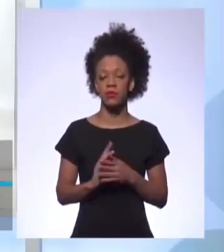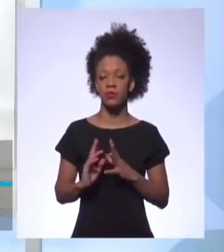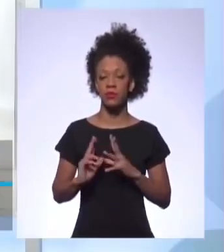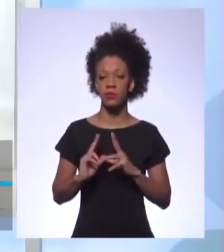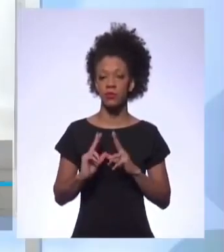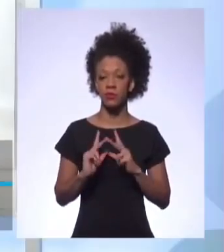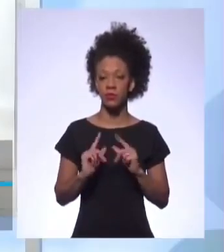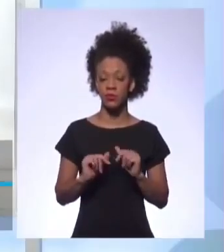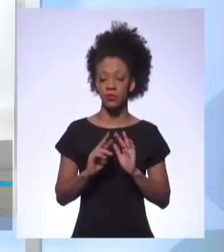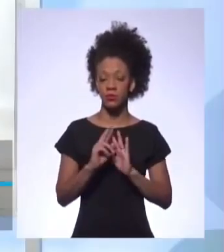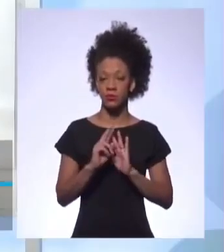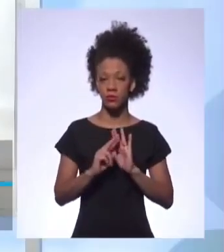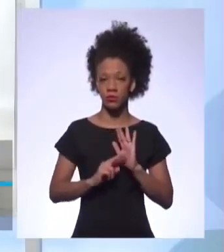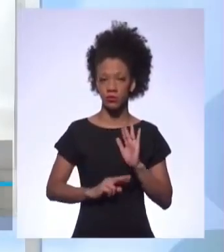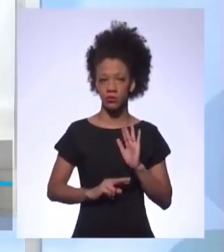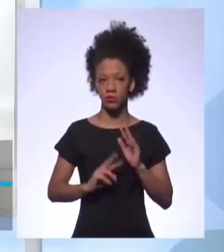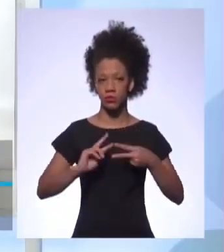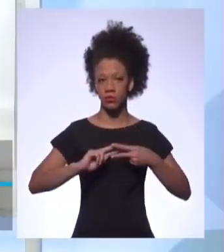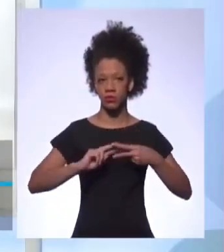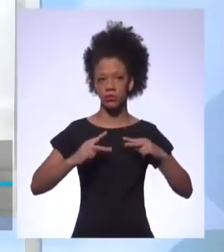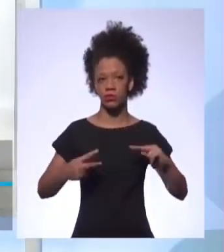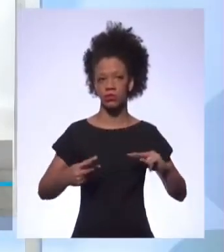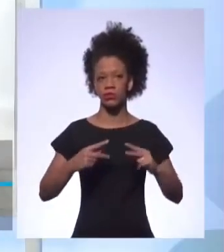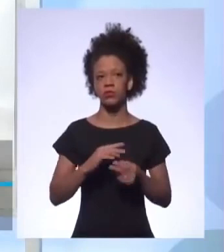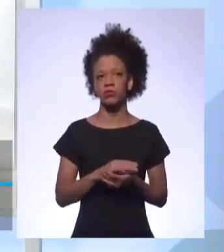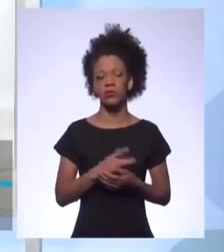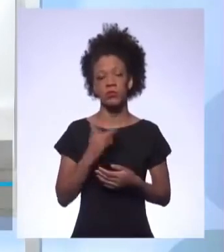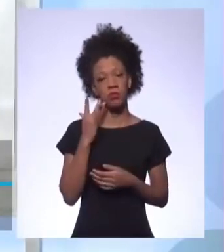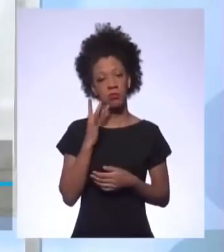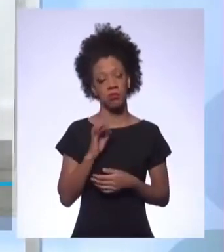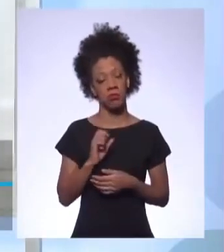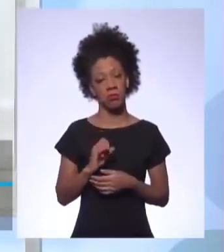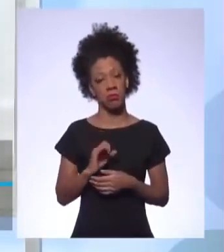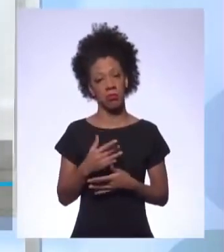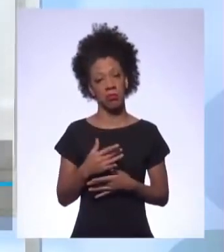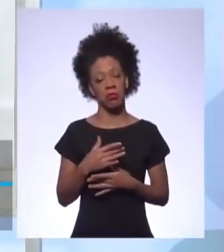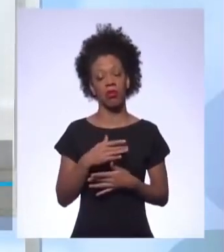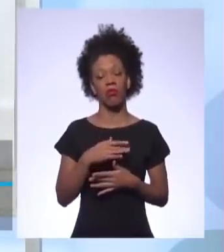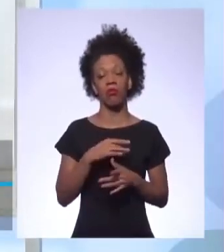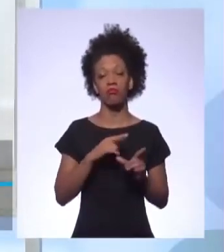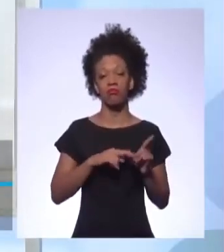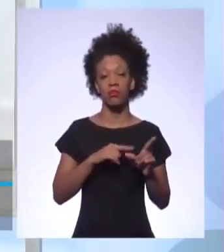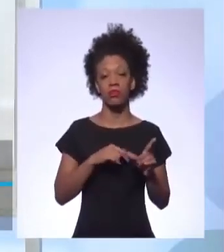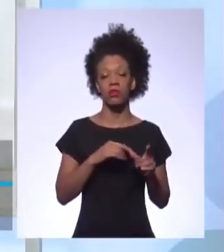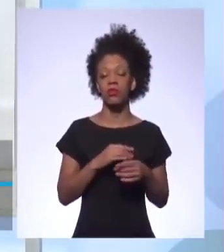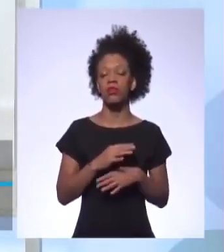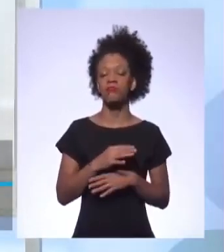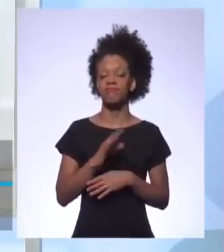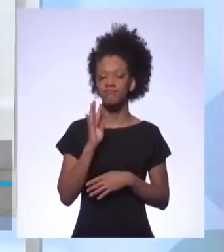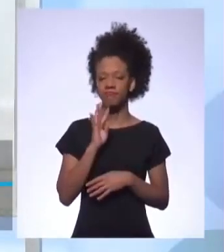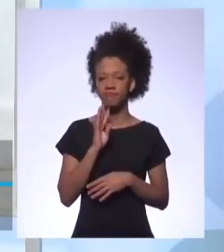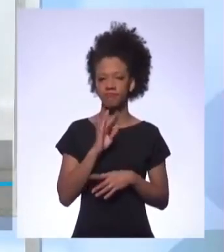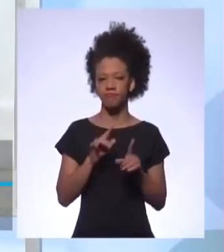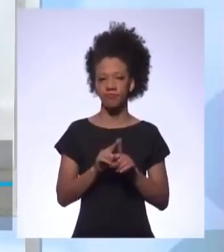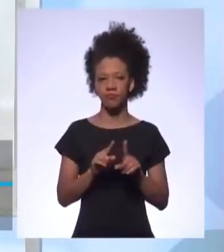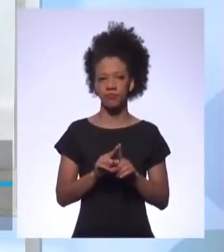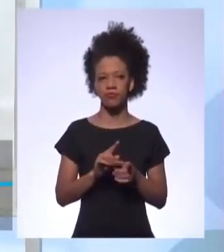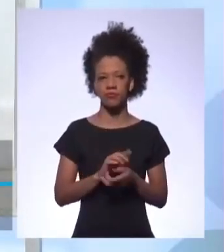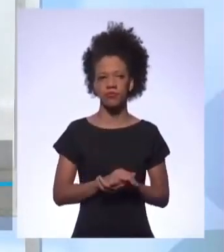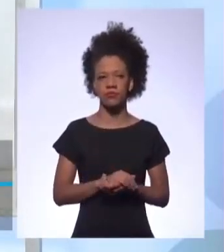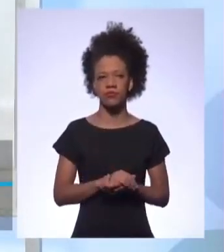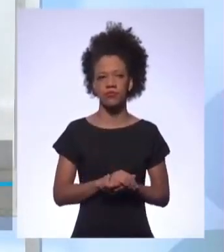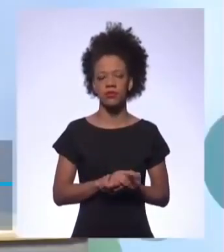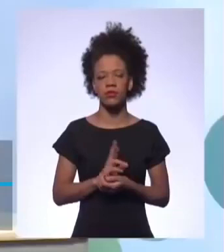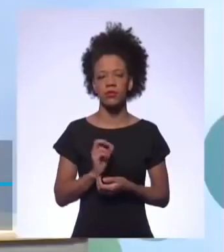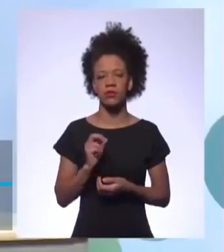aqui do DNA, né? Não sei se é nomenclatura, mas toda a definição, bem legal, tá? O